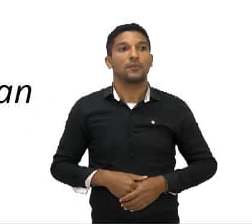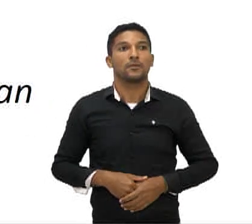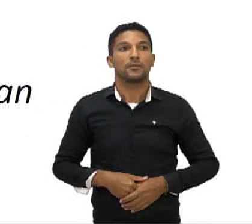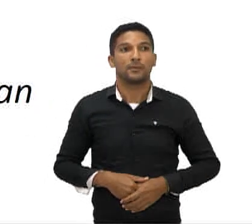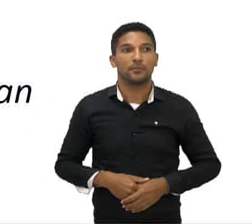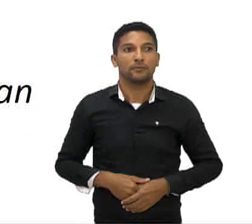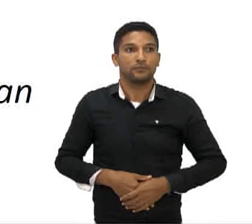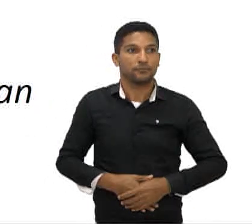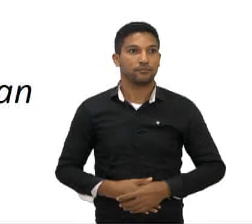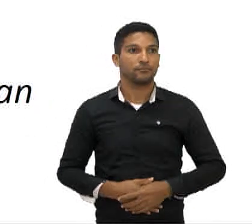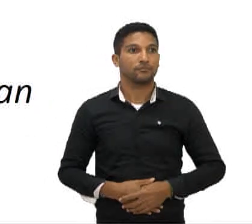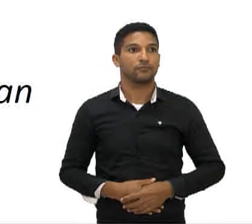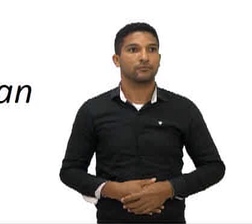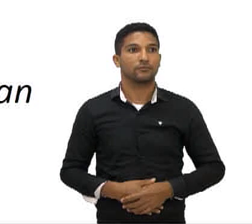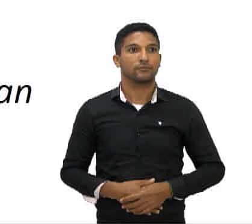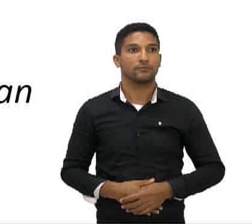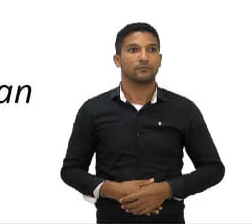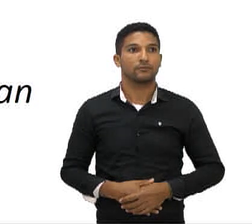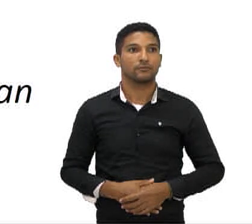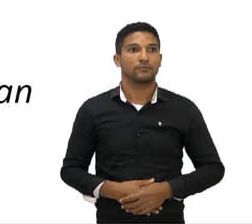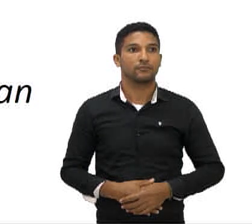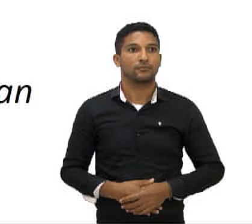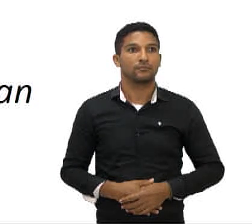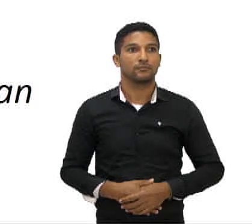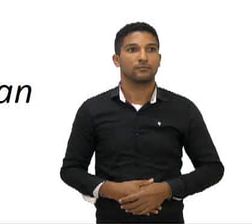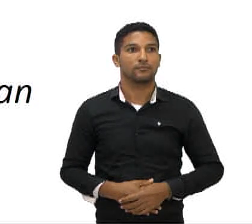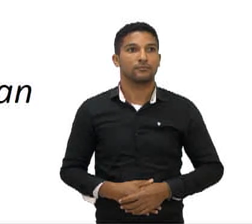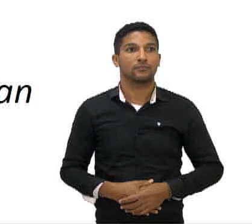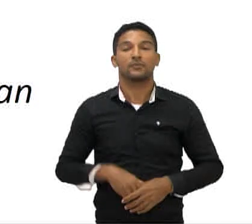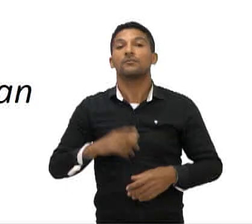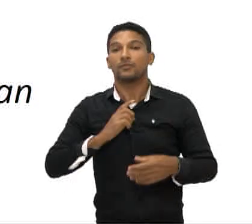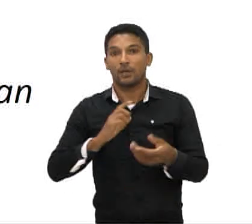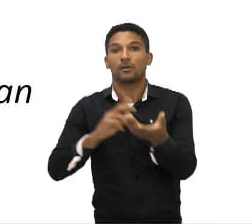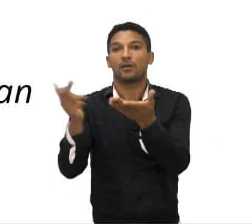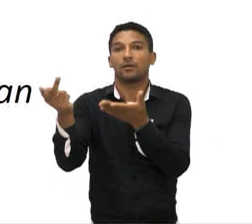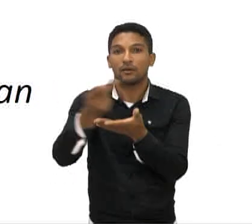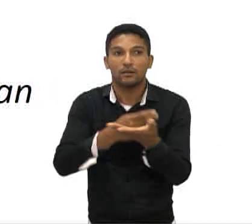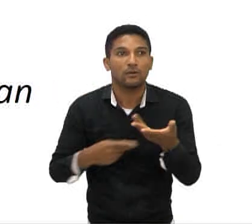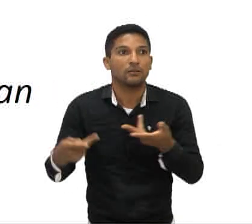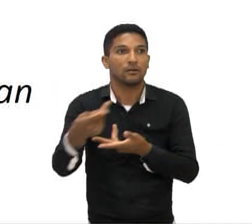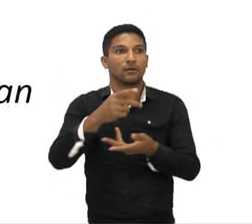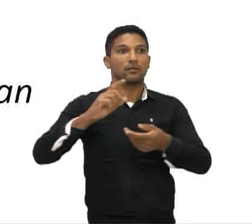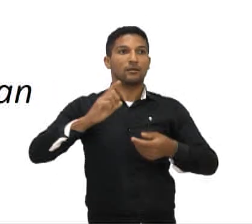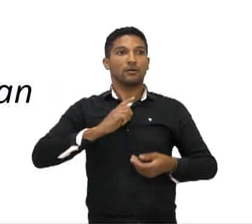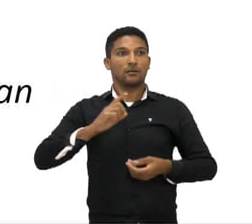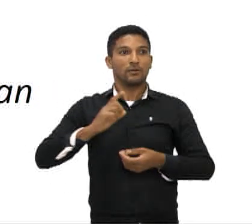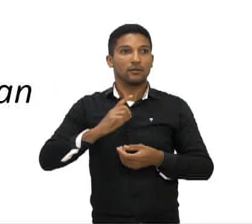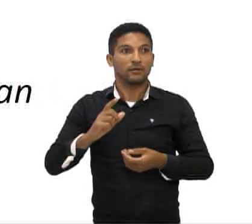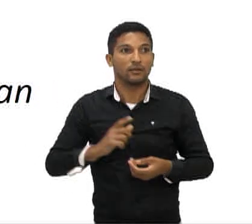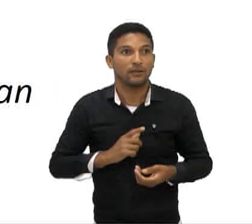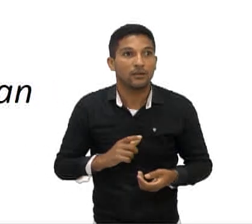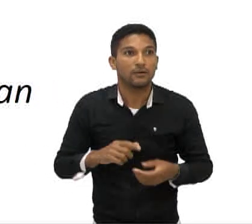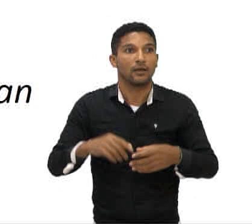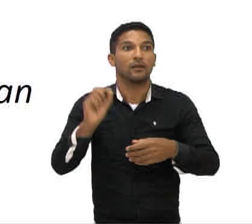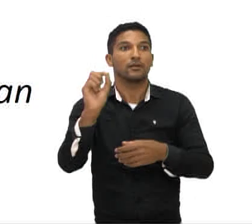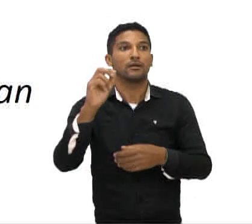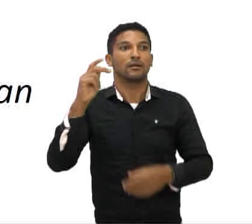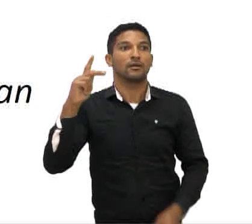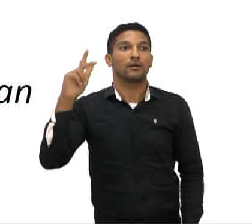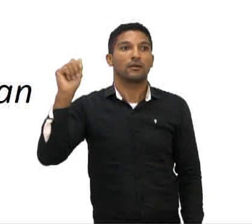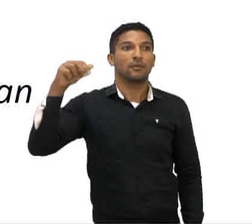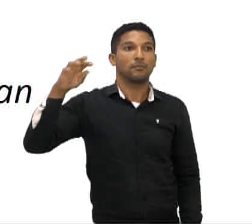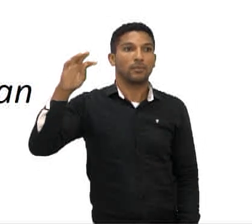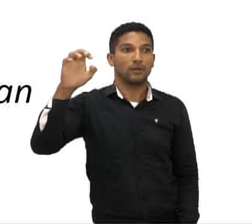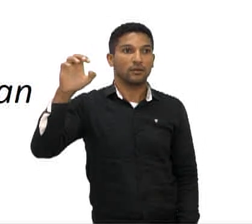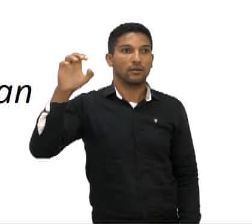igual aconteceu com a mula sem cabeça. Ela casou com o padre e no final ela ficou sem cabeça e virou mula. Por isso, gente, não casem